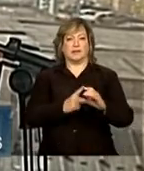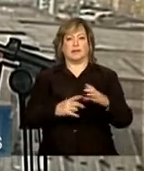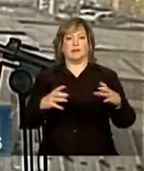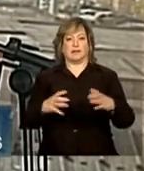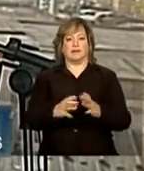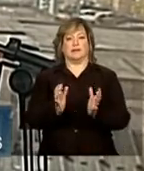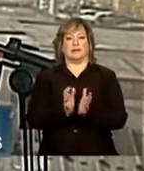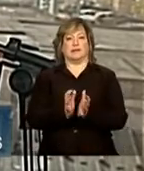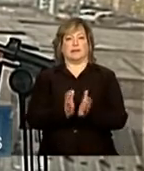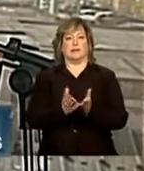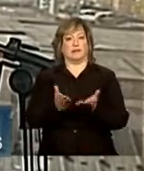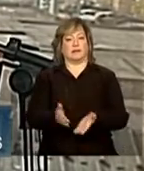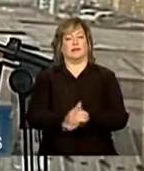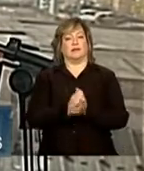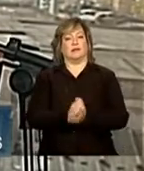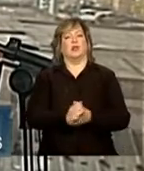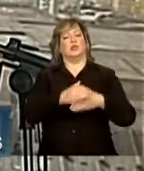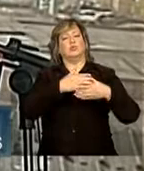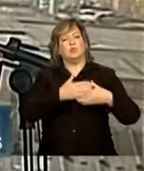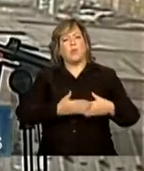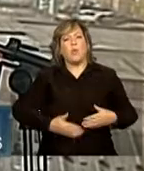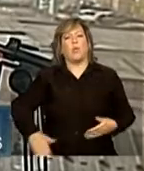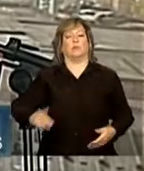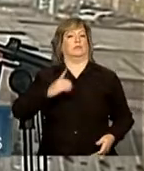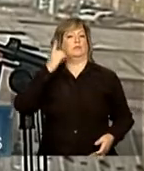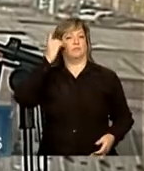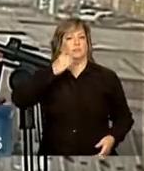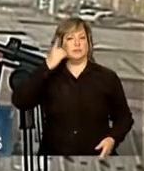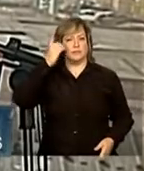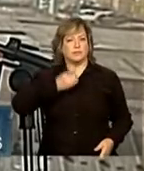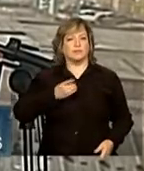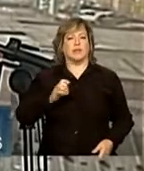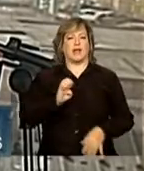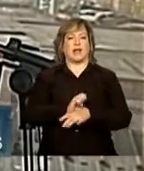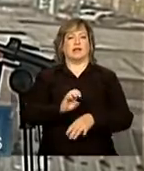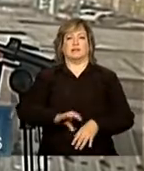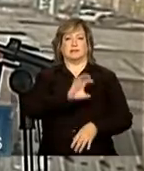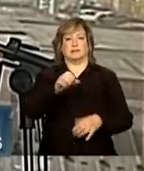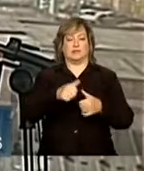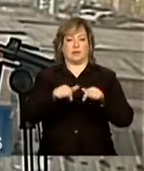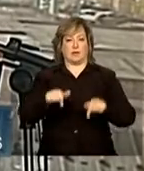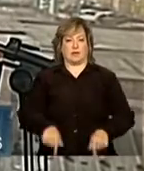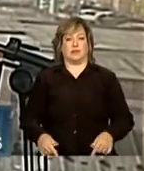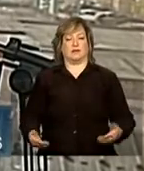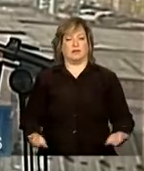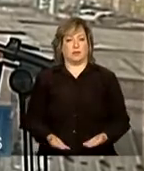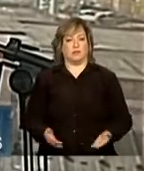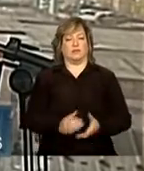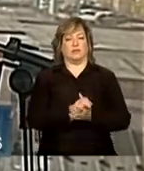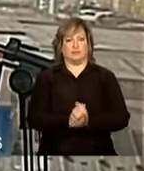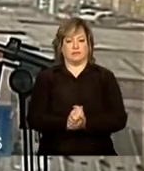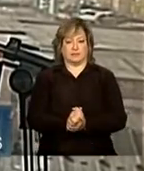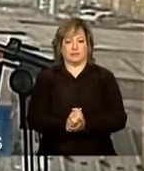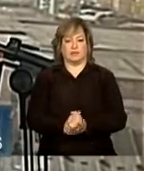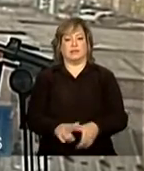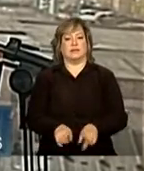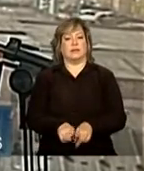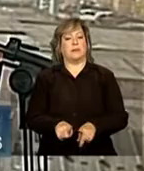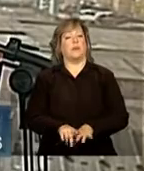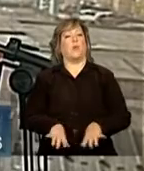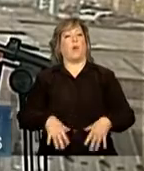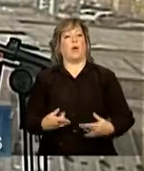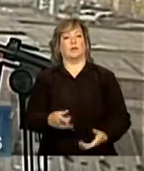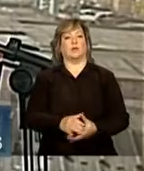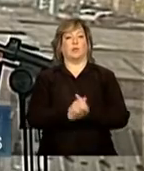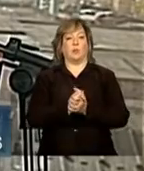e aí eu cumprimento todos os deputados estaduais aqui presentes, ao cumprimentar